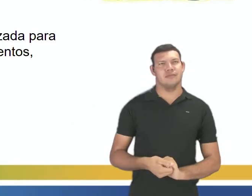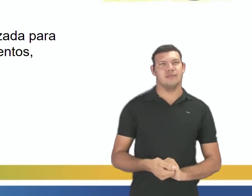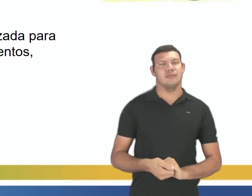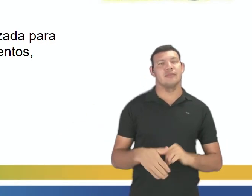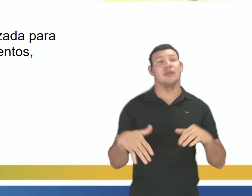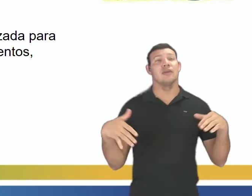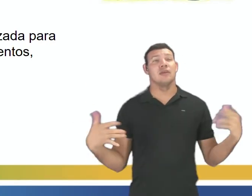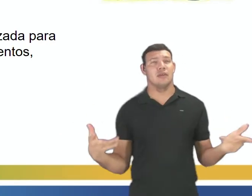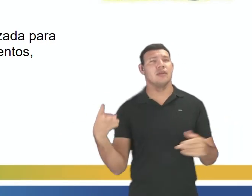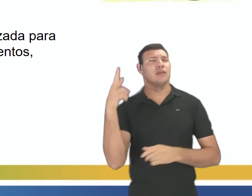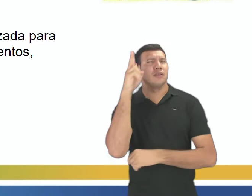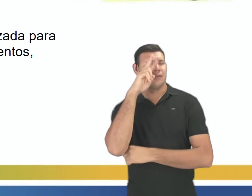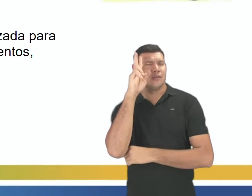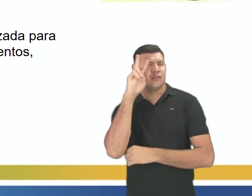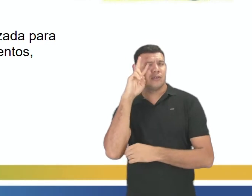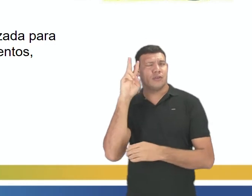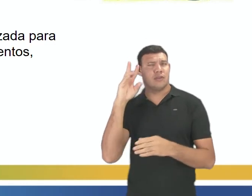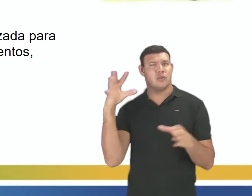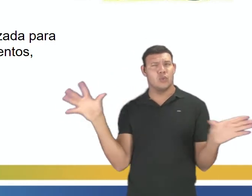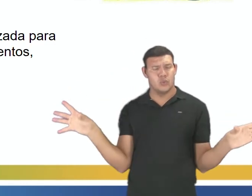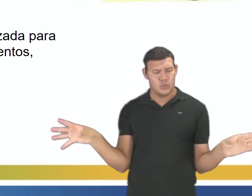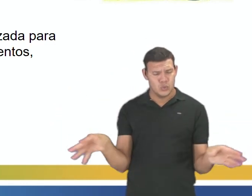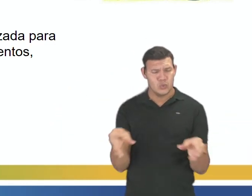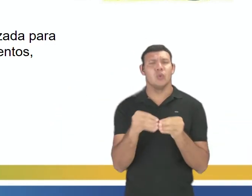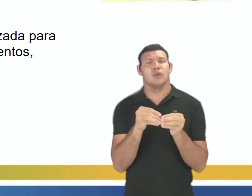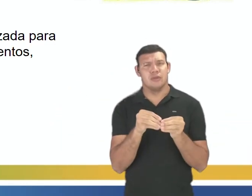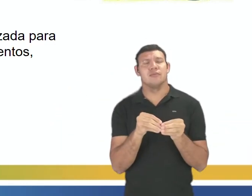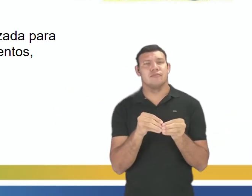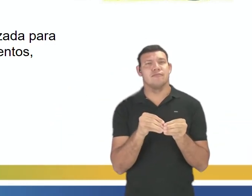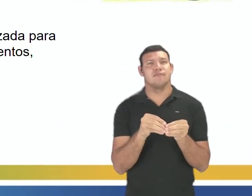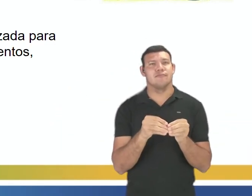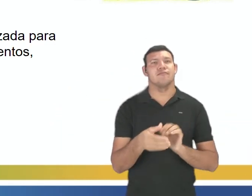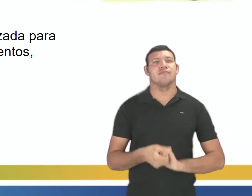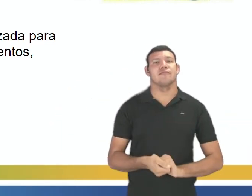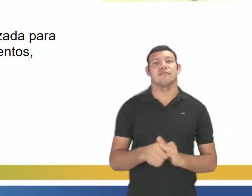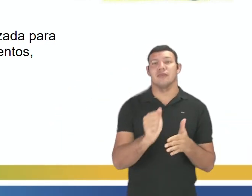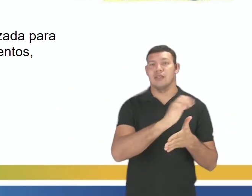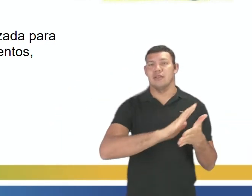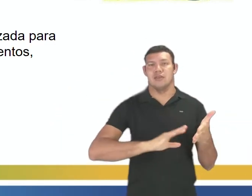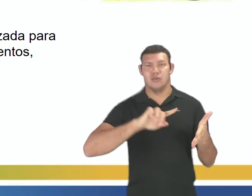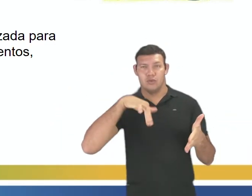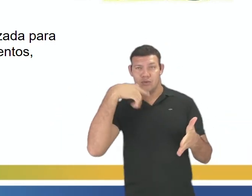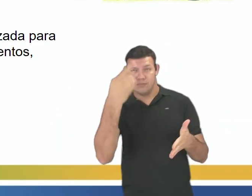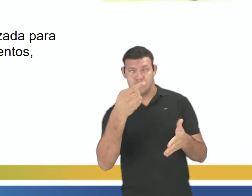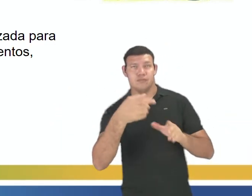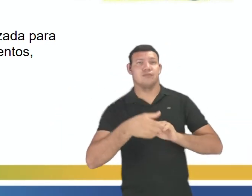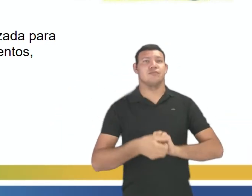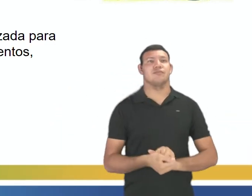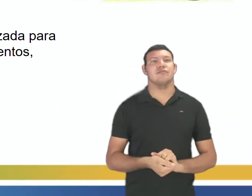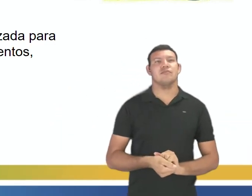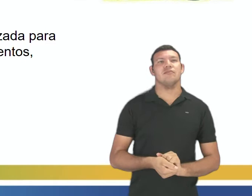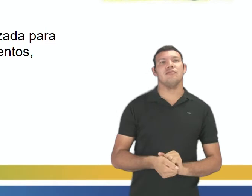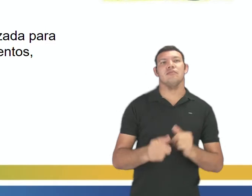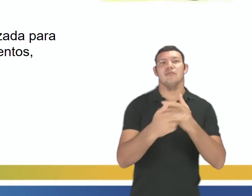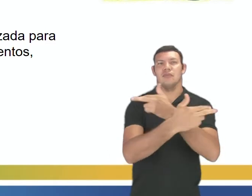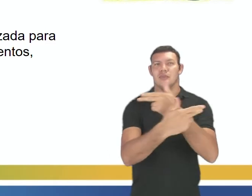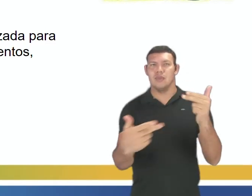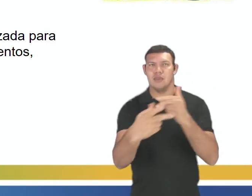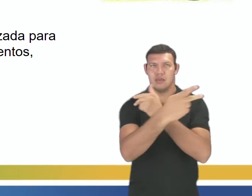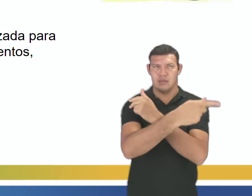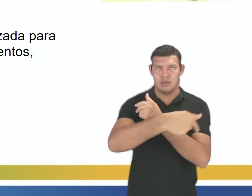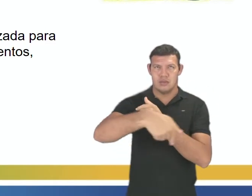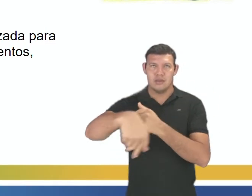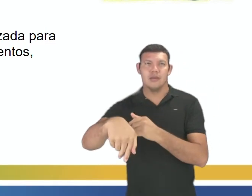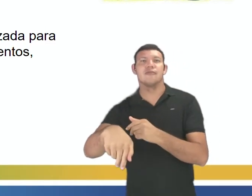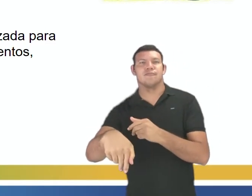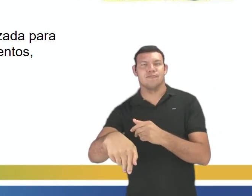Então, só para a gente resumir essa parte e partir para os exercícios, object pronouns fazem parte do predicado da frase e assim eles